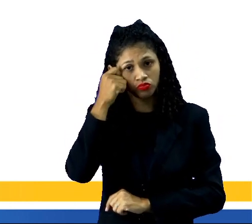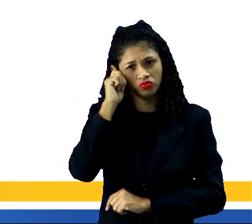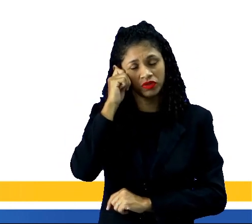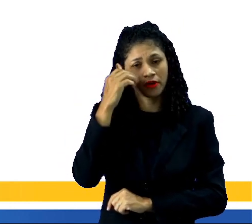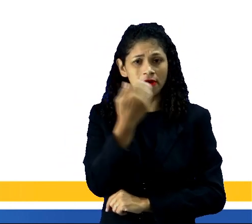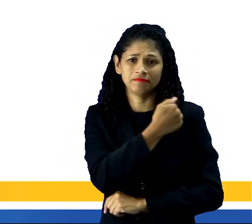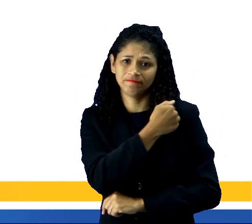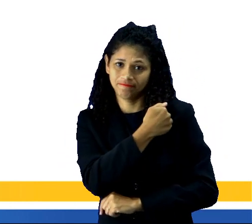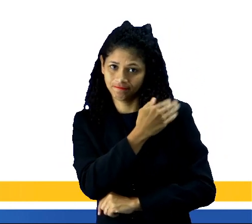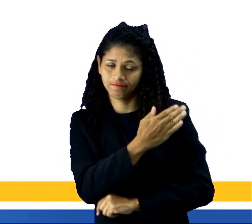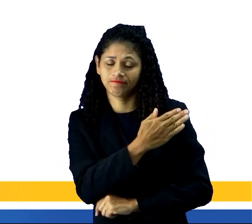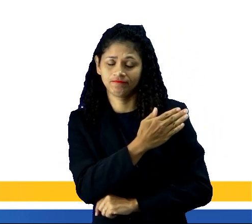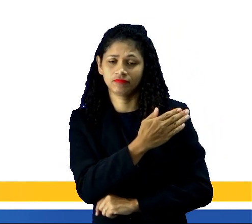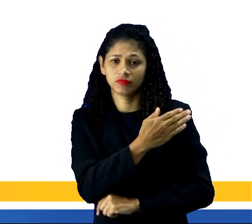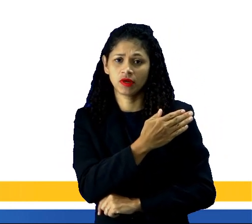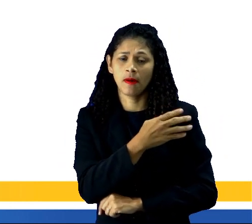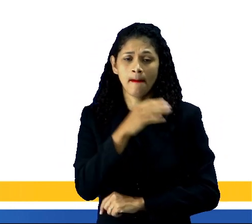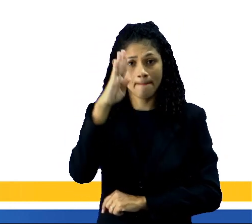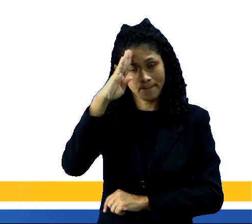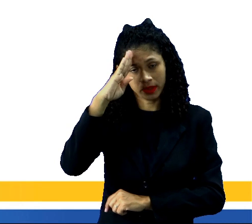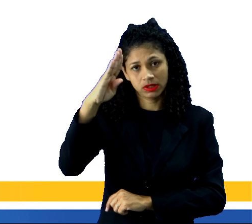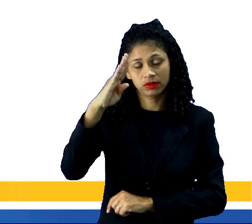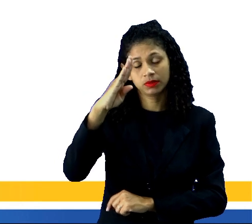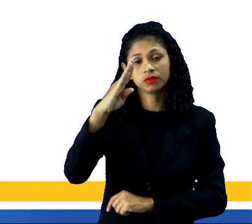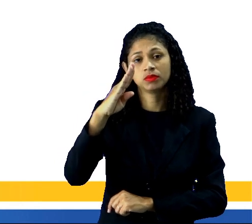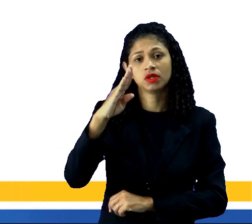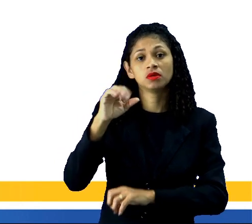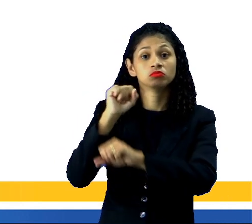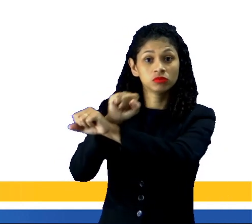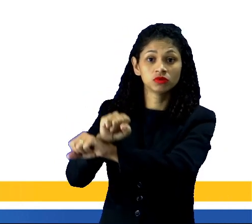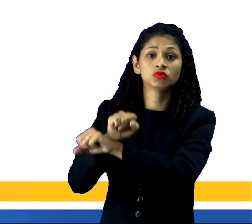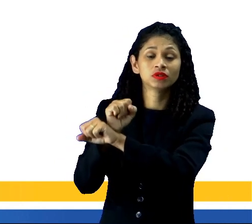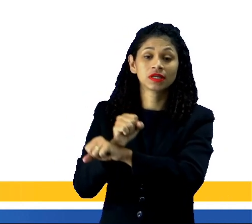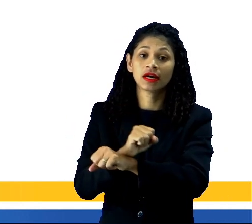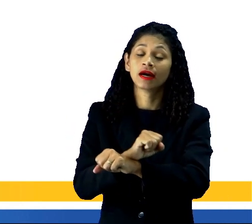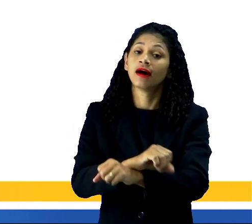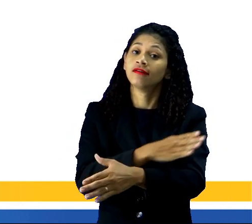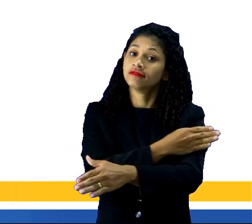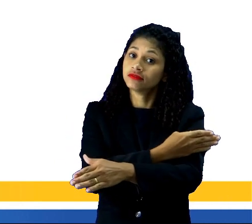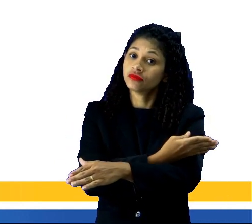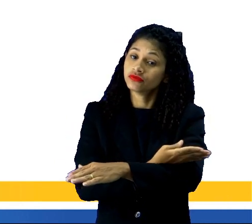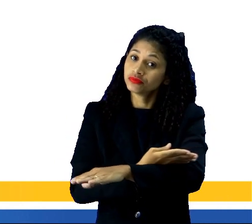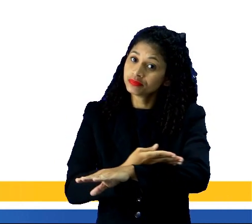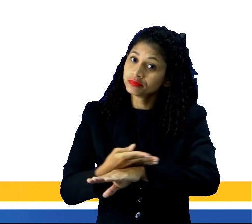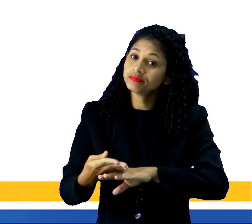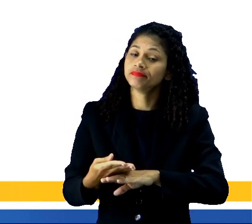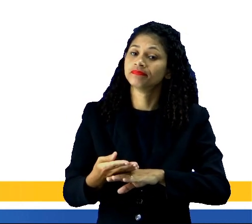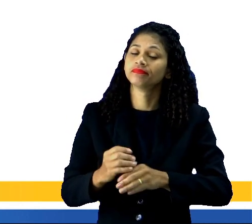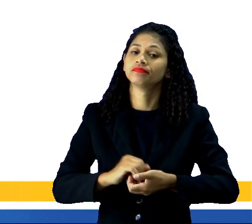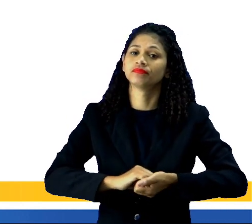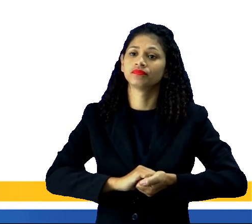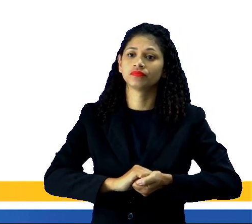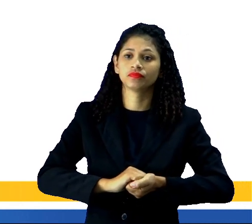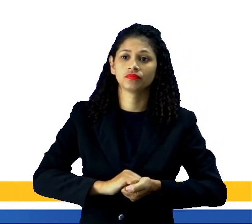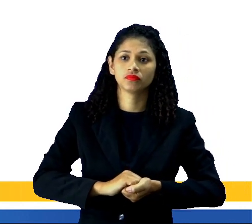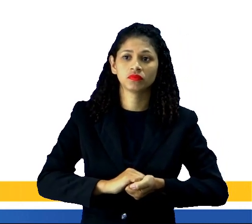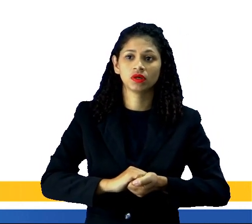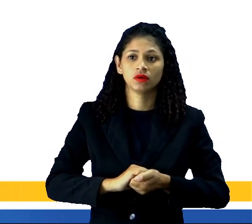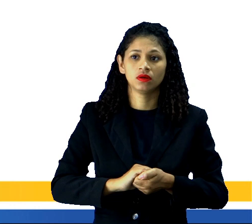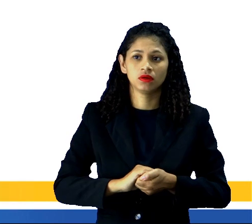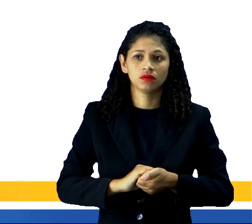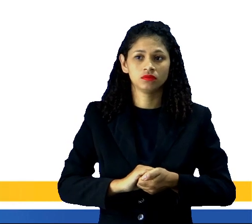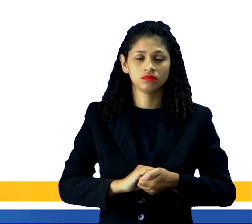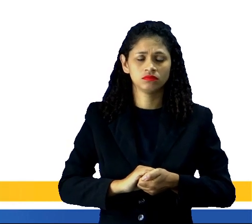discriminado, inclusive pelo escravo branco. No século VII, toda a costa do norte da África tornou-se